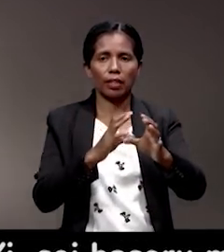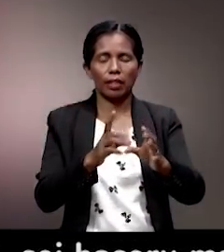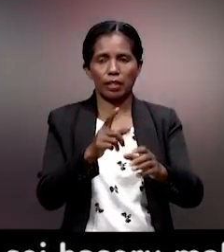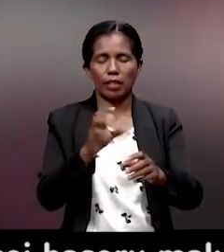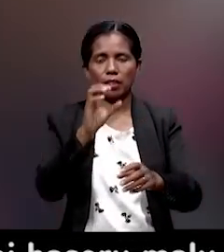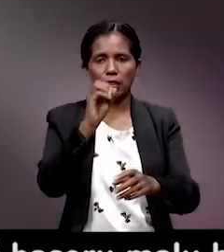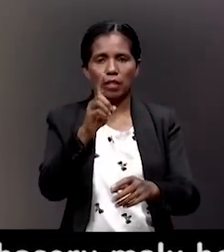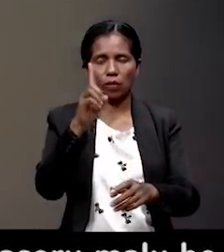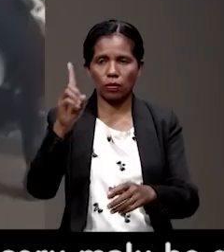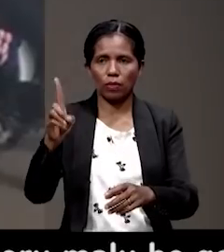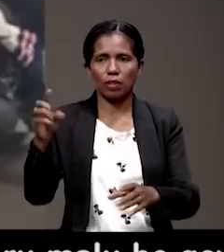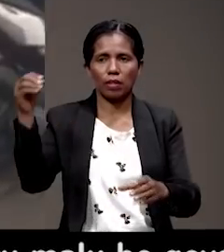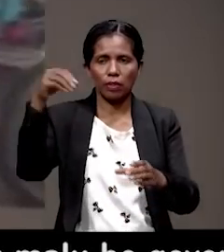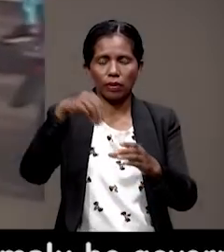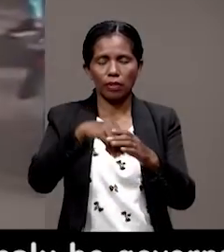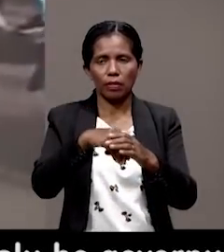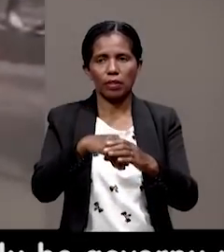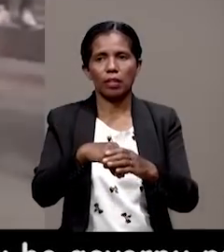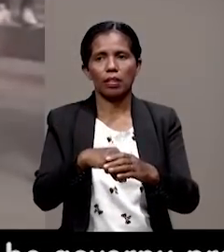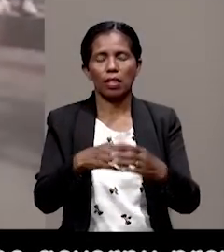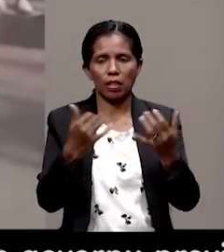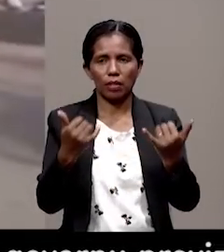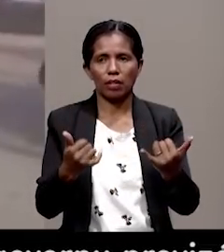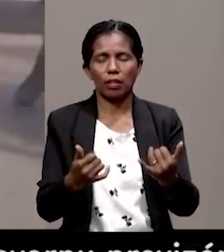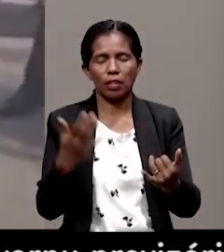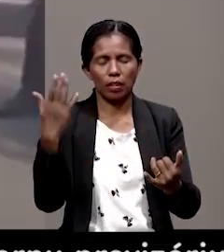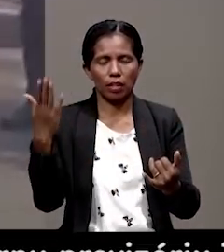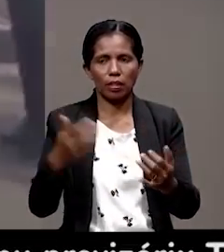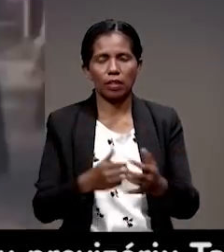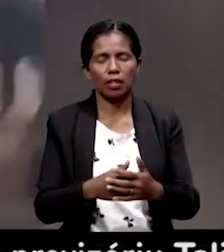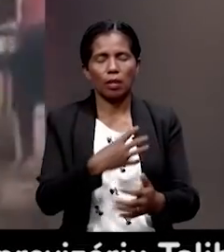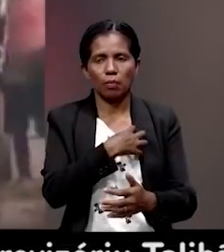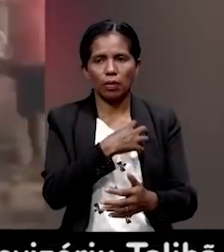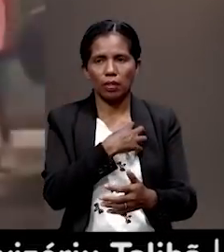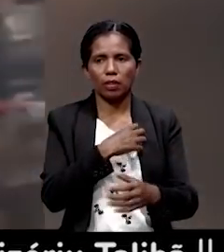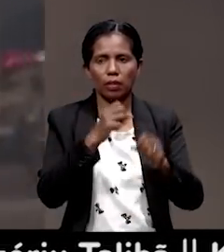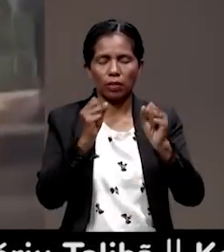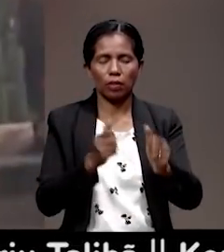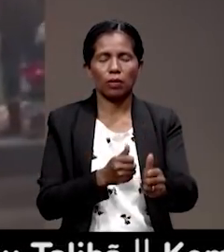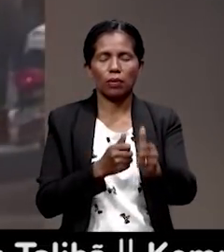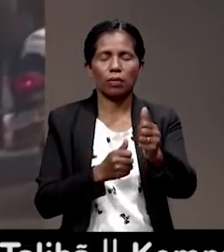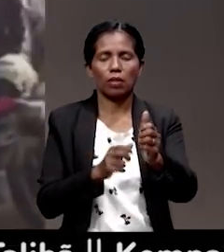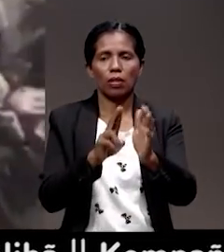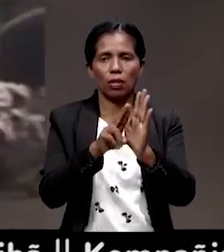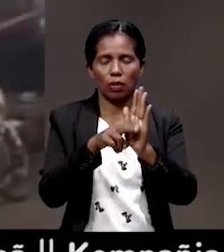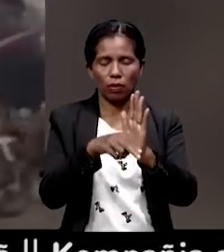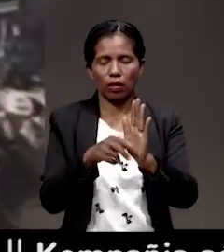moço envolve e a acontecimento da Downe e a sala de detenção polícia, onde cumpre horas retornou